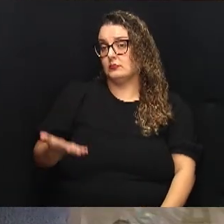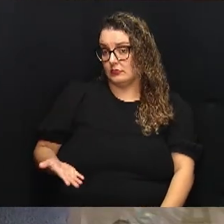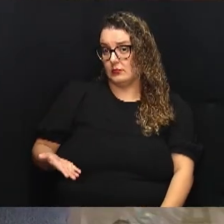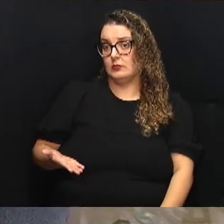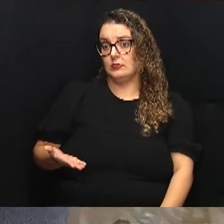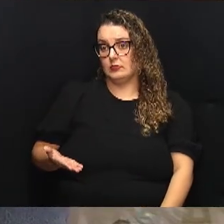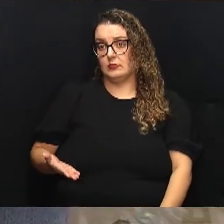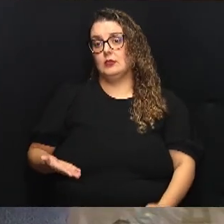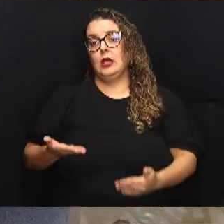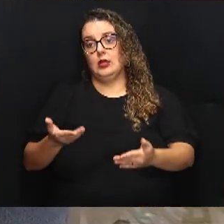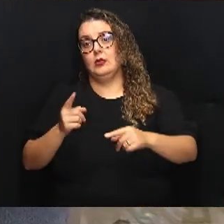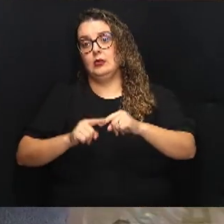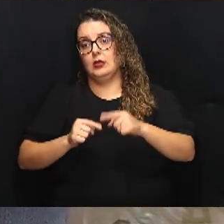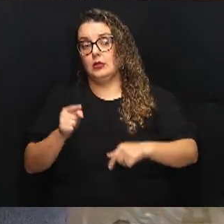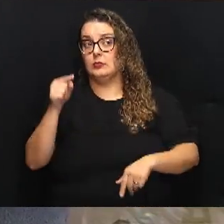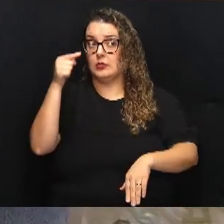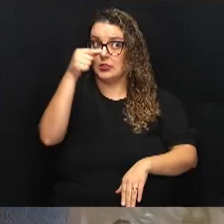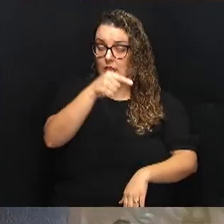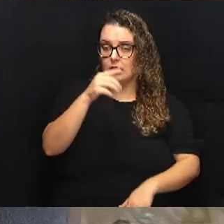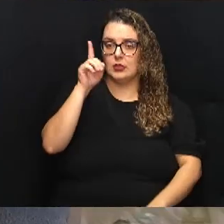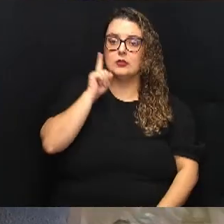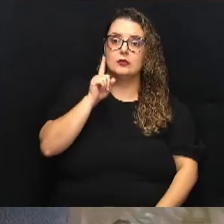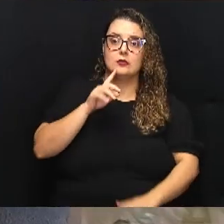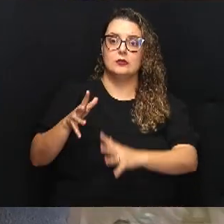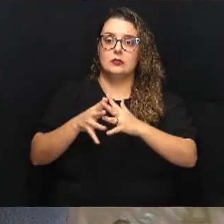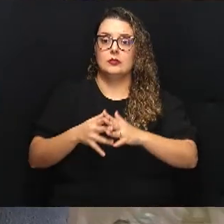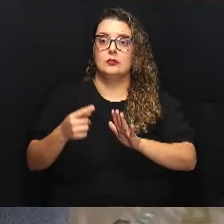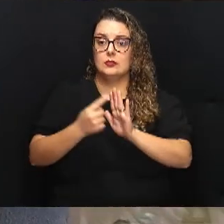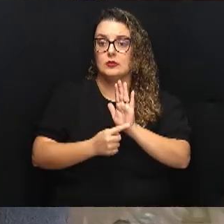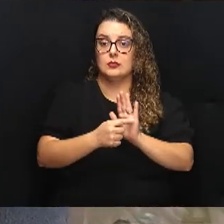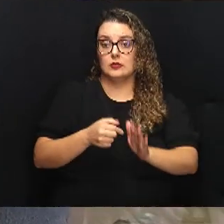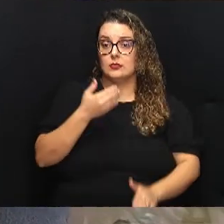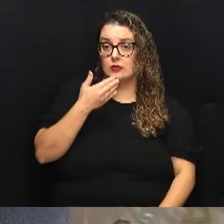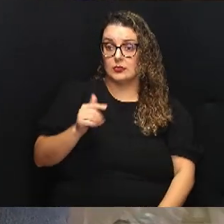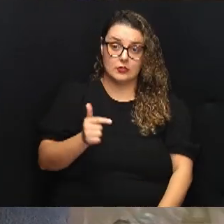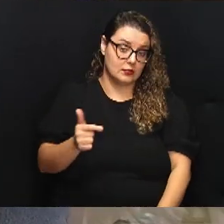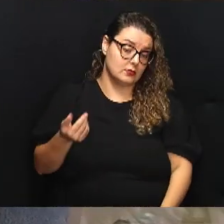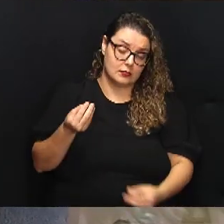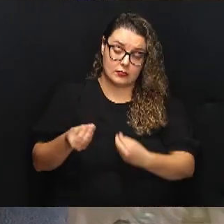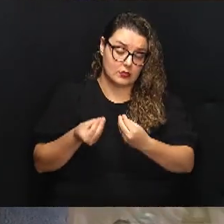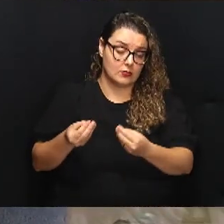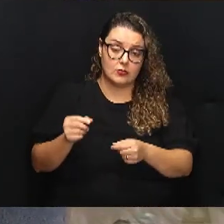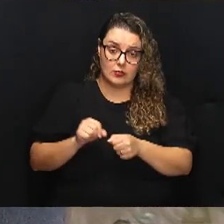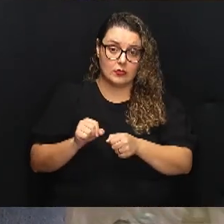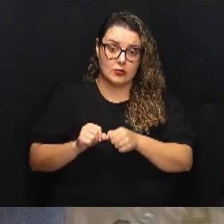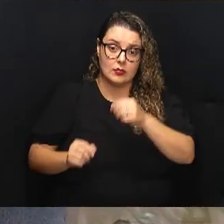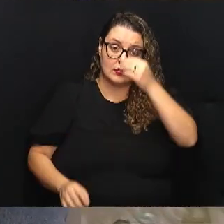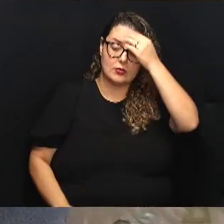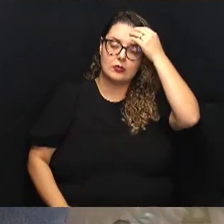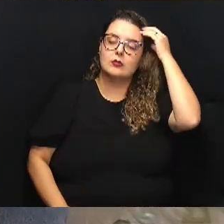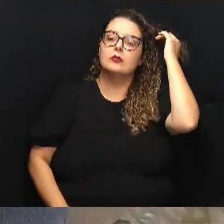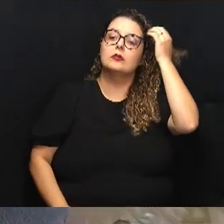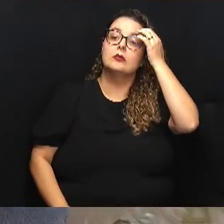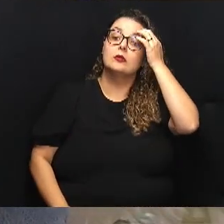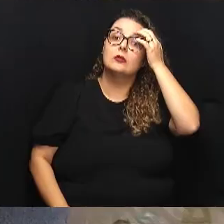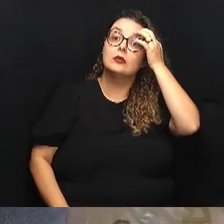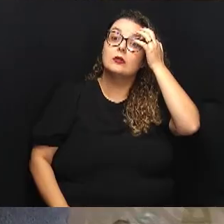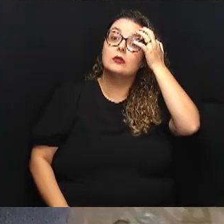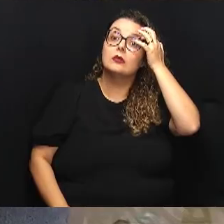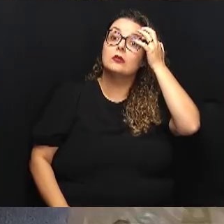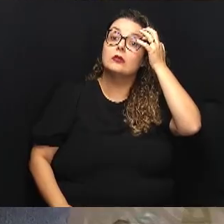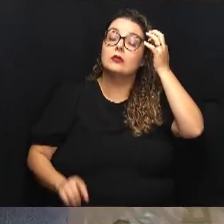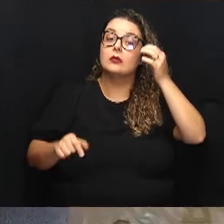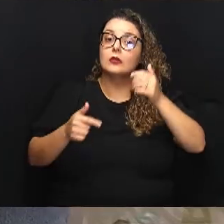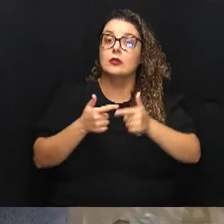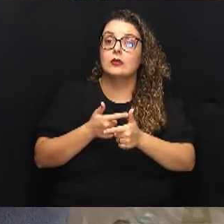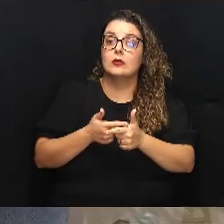esse produto lá nos Estados Unidos. Estão cancelando os pedidos e não tem o que fazer. Aí é que começa a ter uma série de